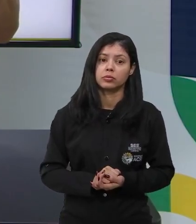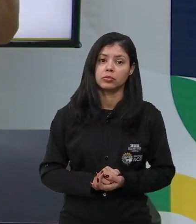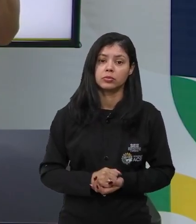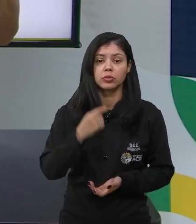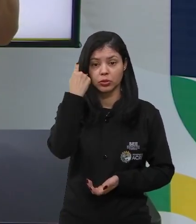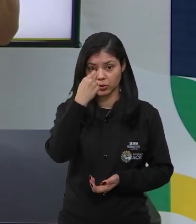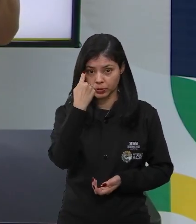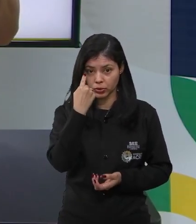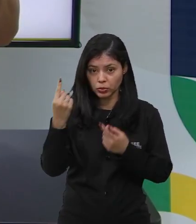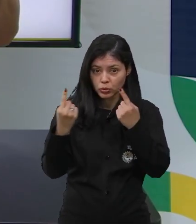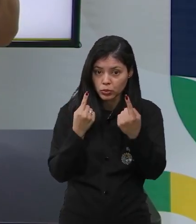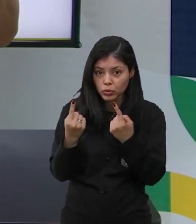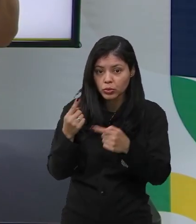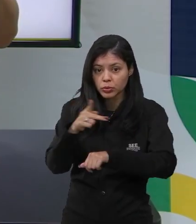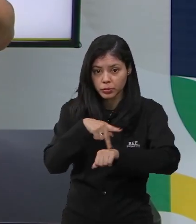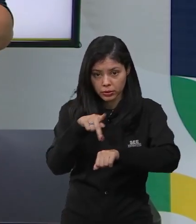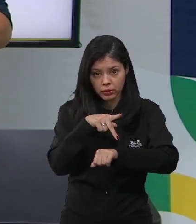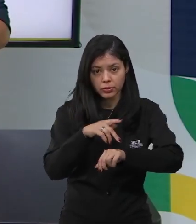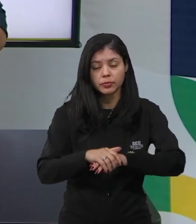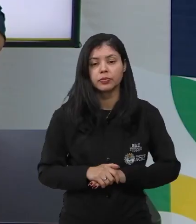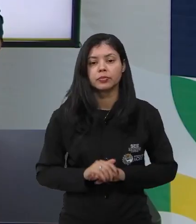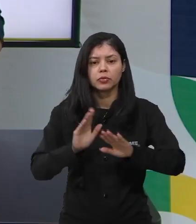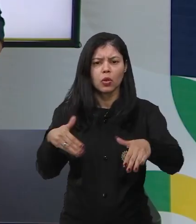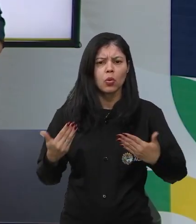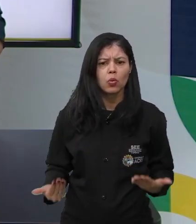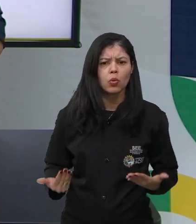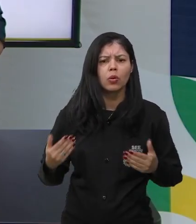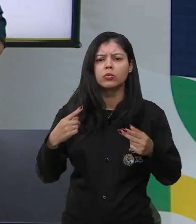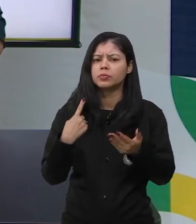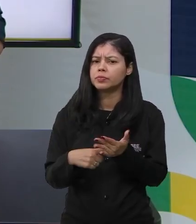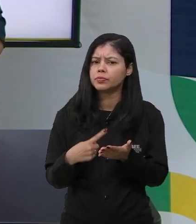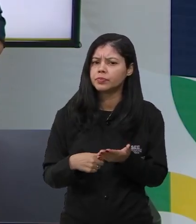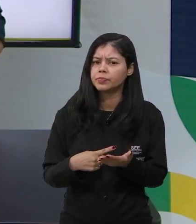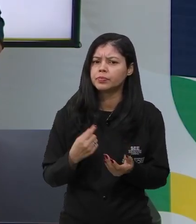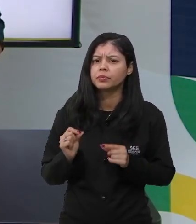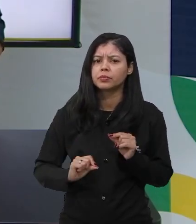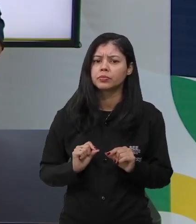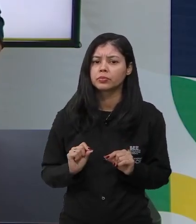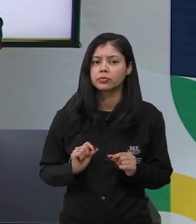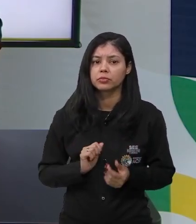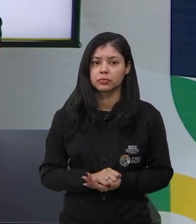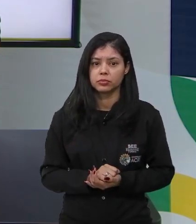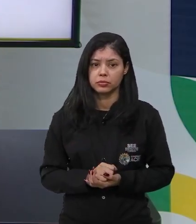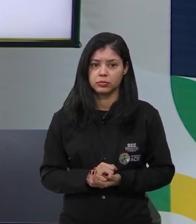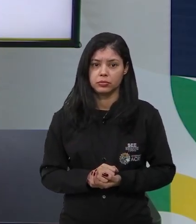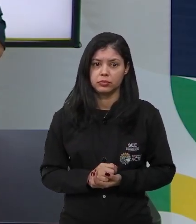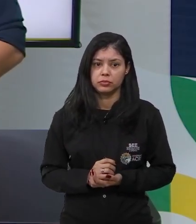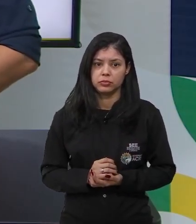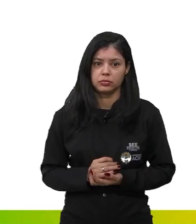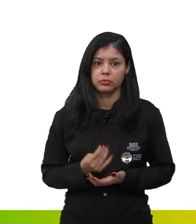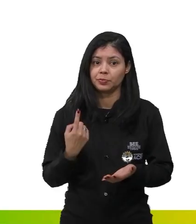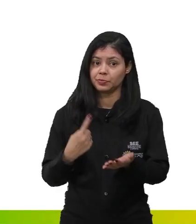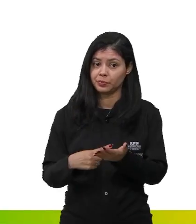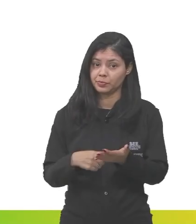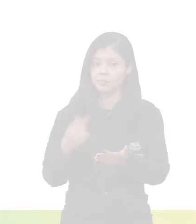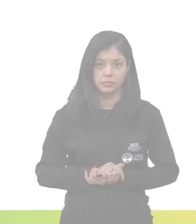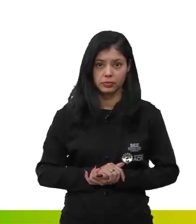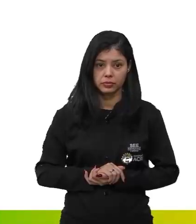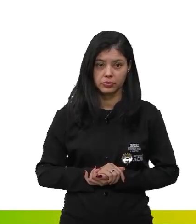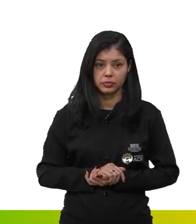atendesse espanhóis. E qual vai ser esse acordo? O Tratado de